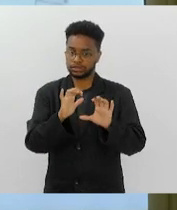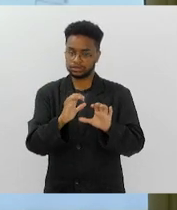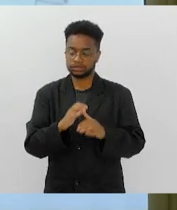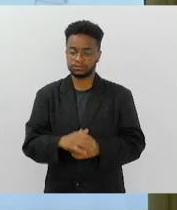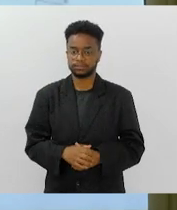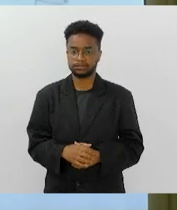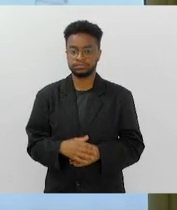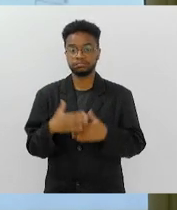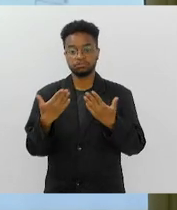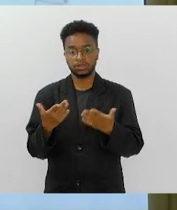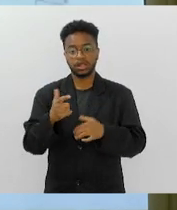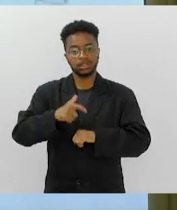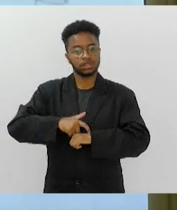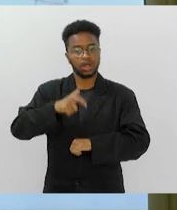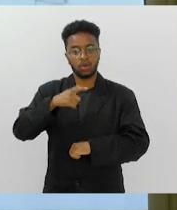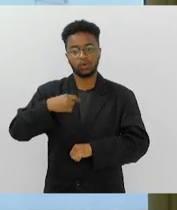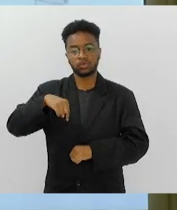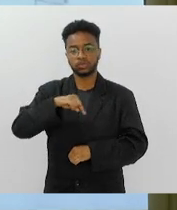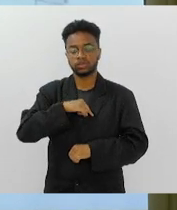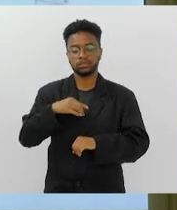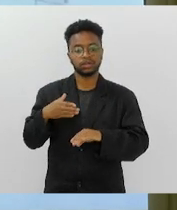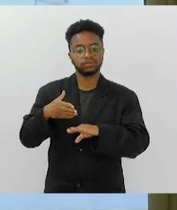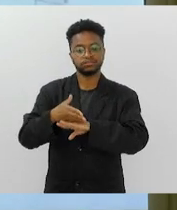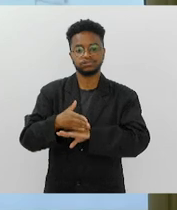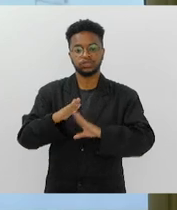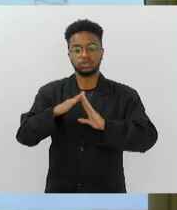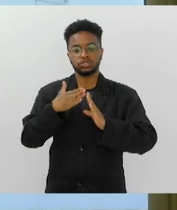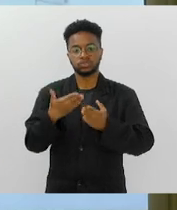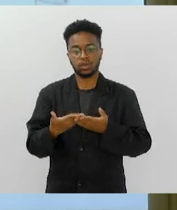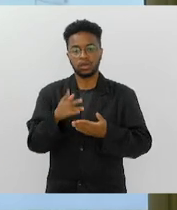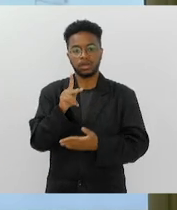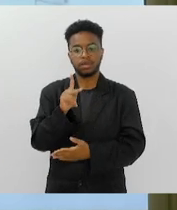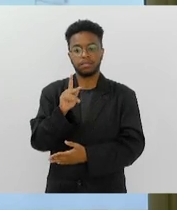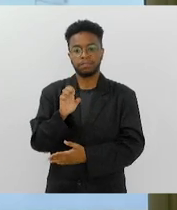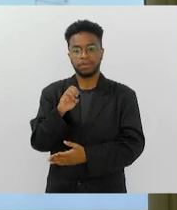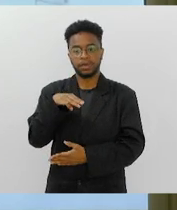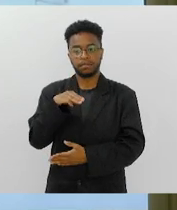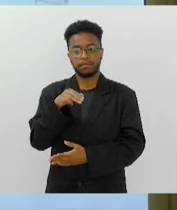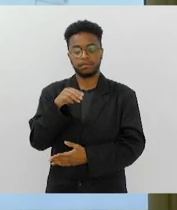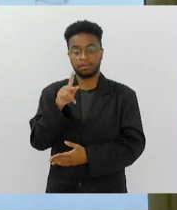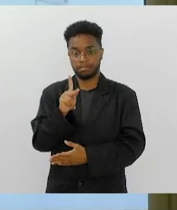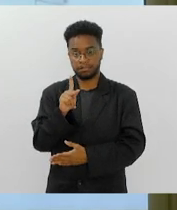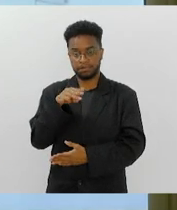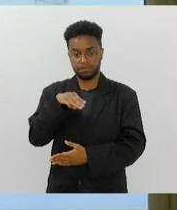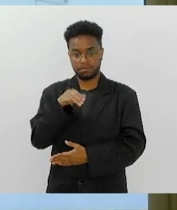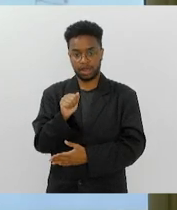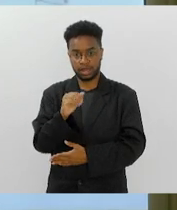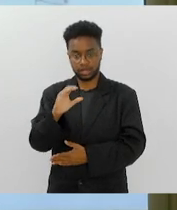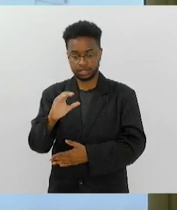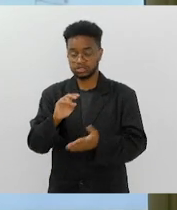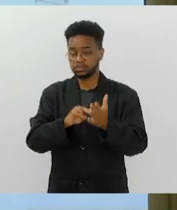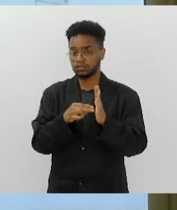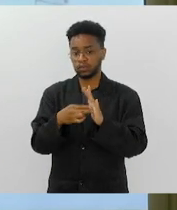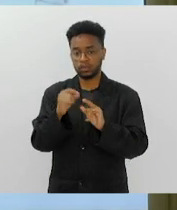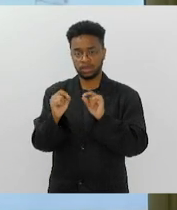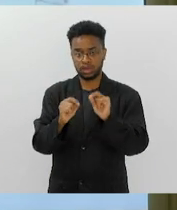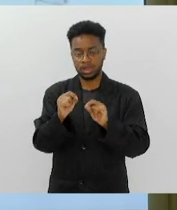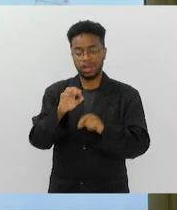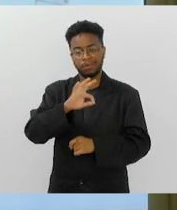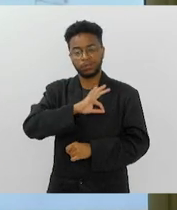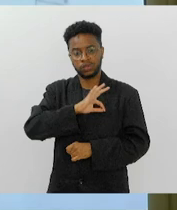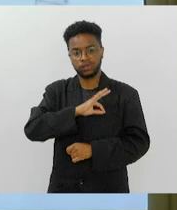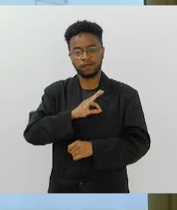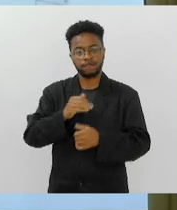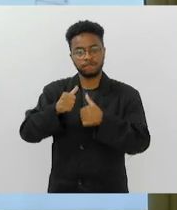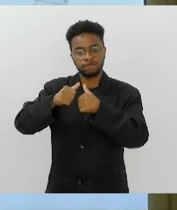gente imediatamente entra com o PEMAC na escola. E o que, que é o PEMAC na escola? É a polícia militar passar cerca de 10 dias dentro